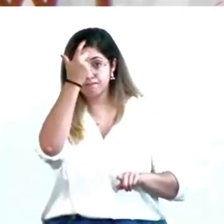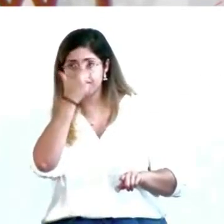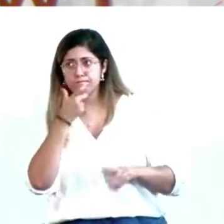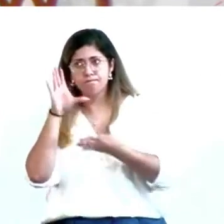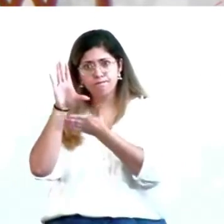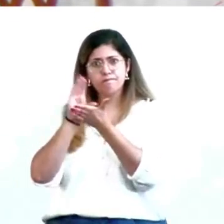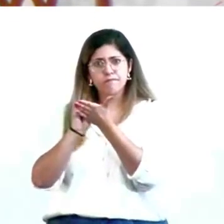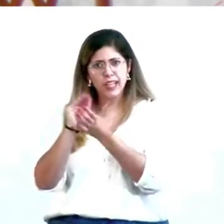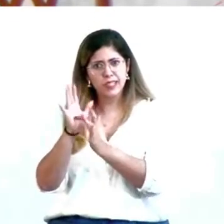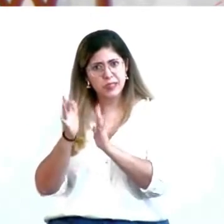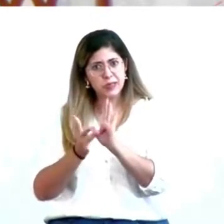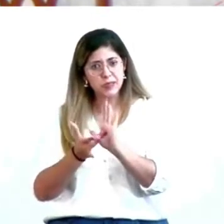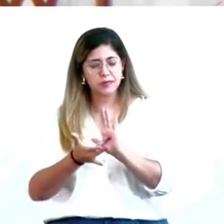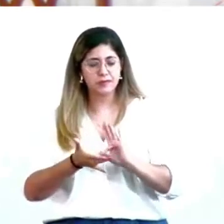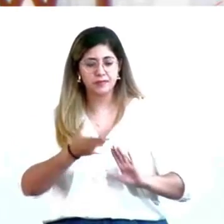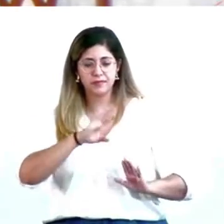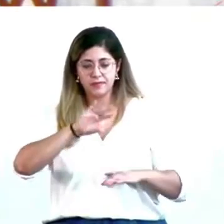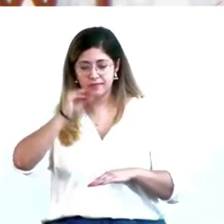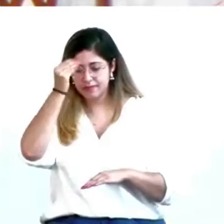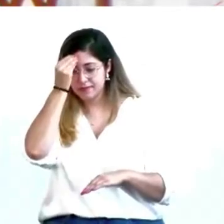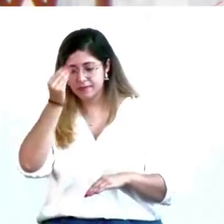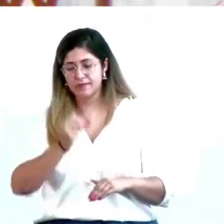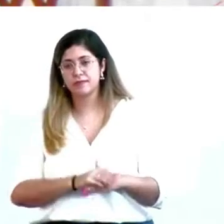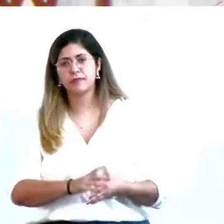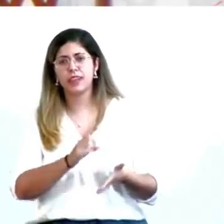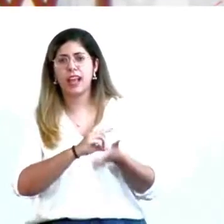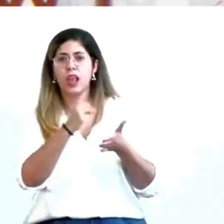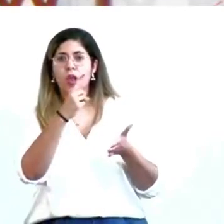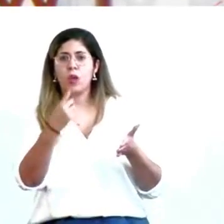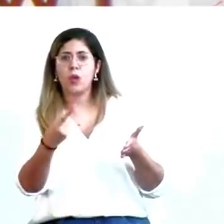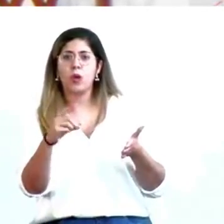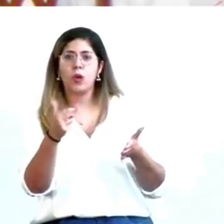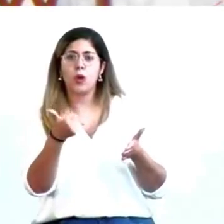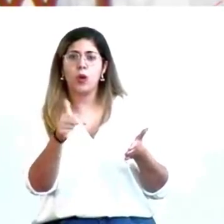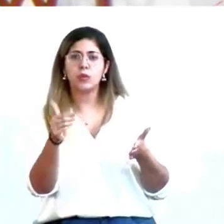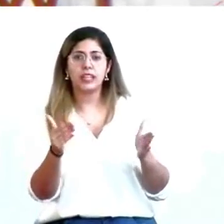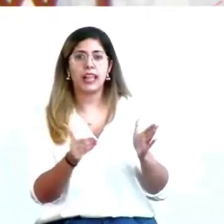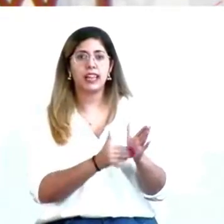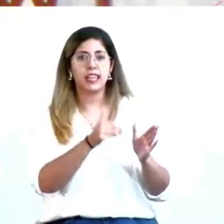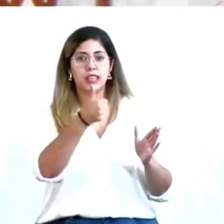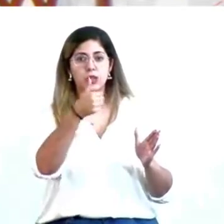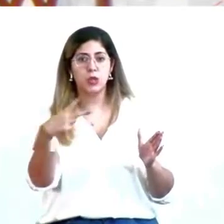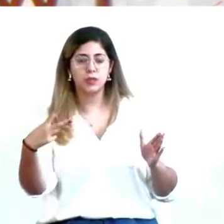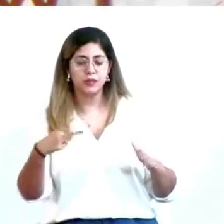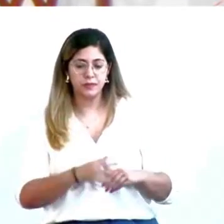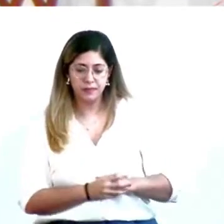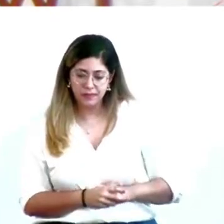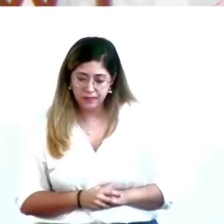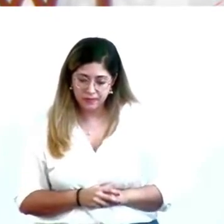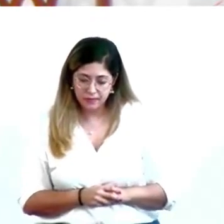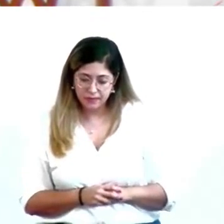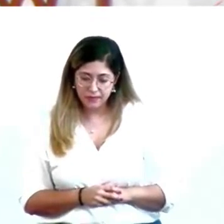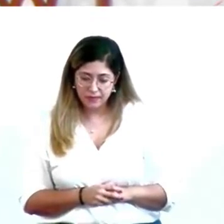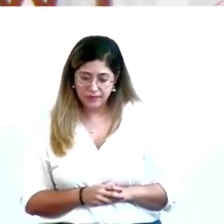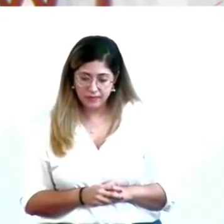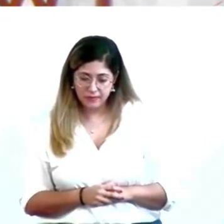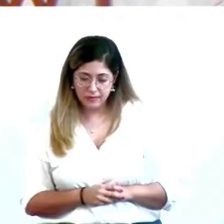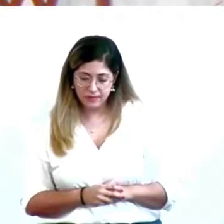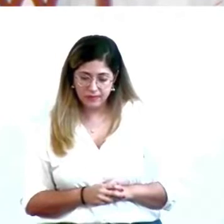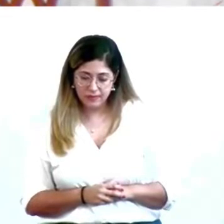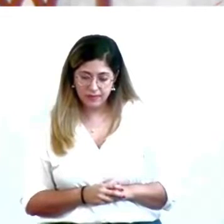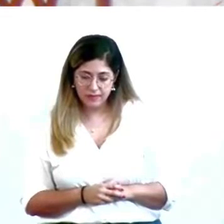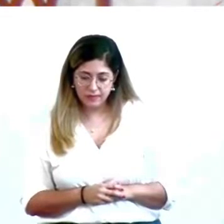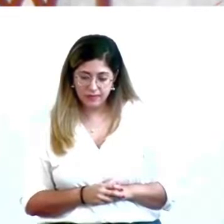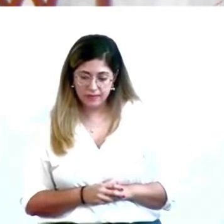interessante, os versos 11 e 12. Paulo diz: e não sejais cúmplices das obras infrutíferas das trevas, antes porém